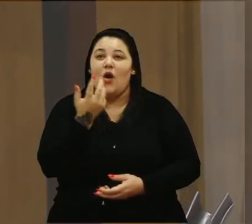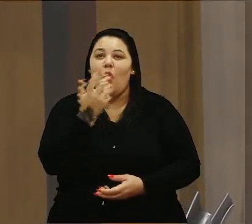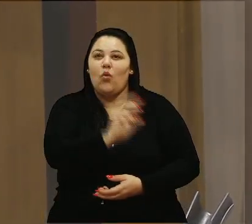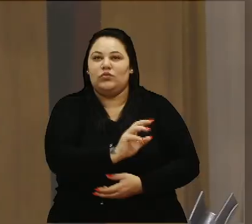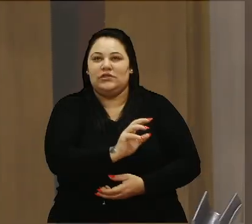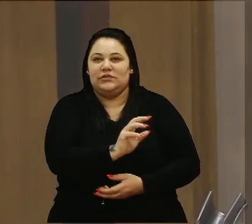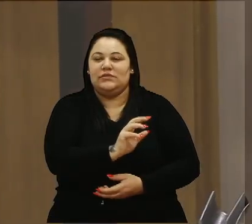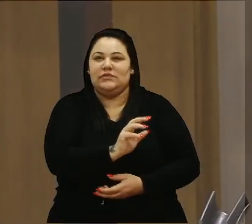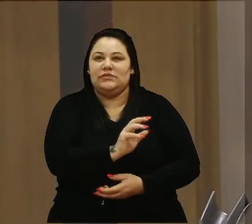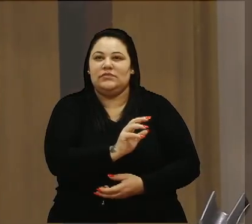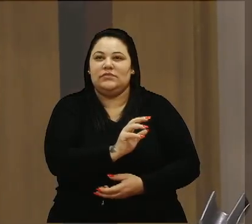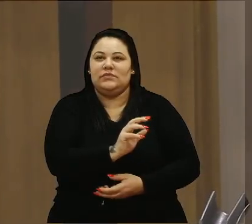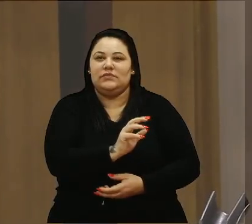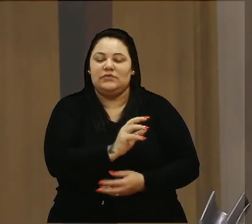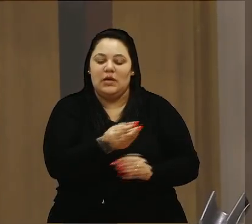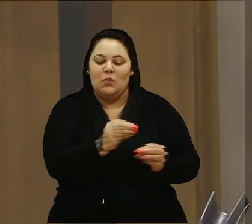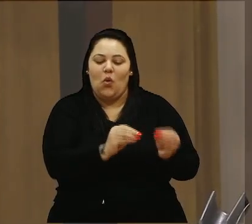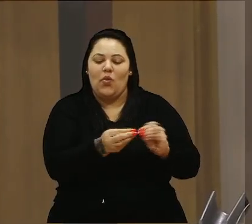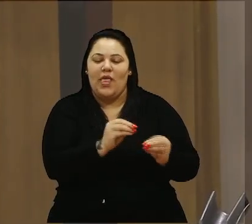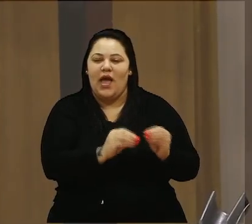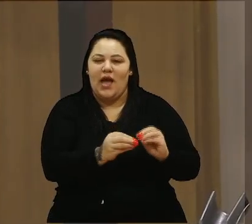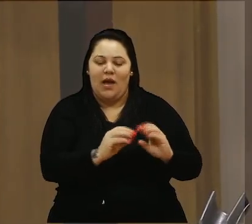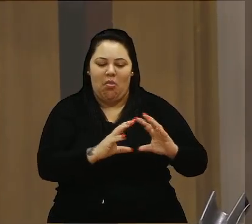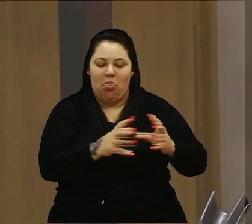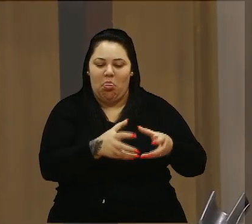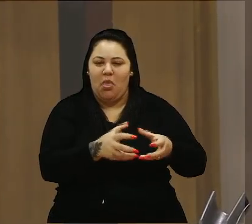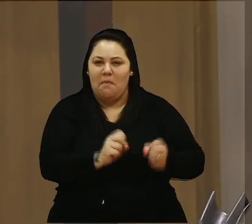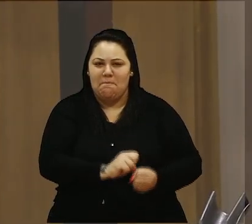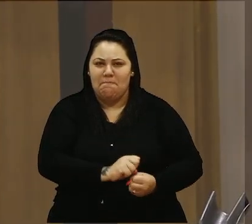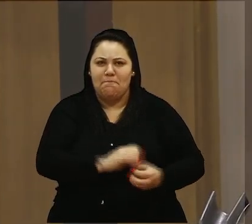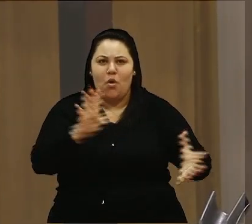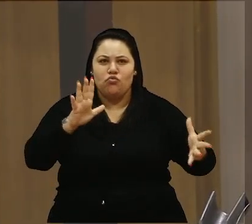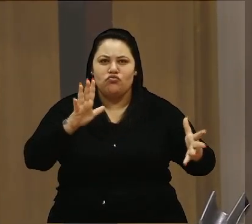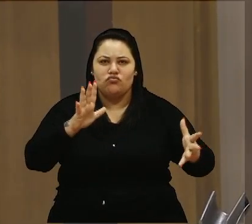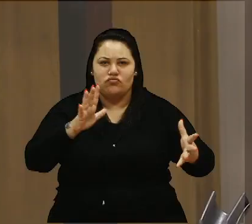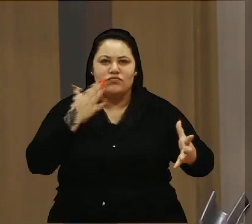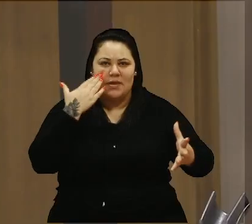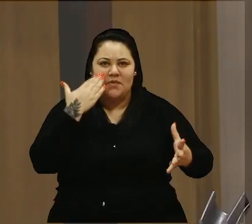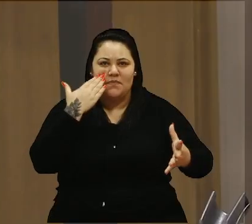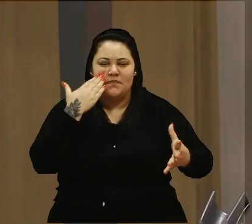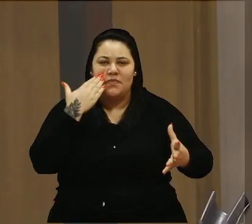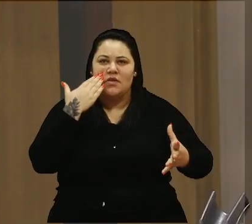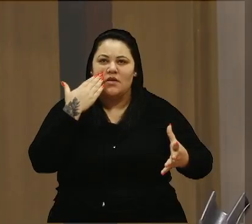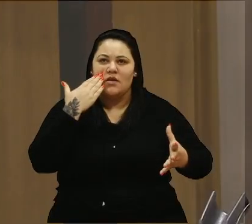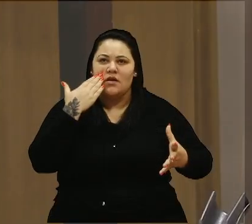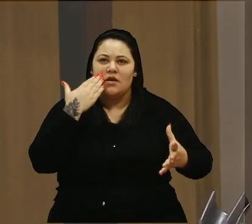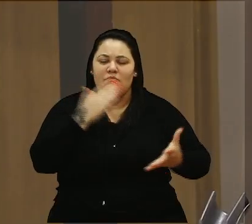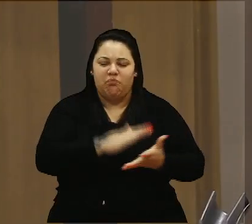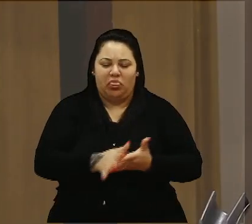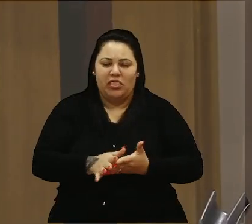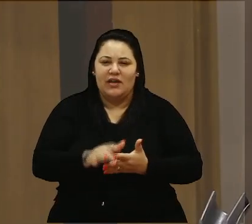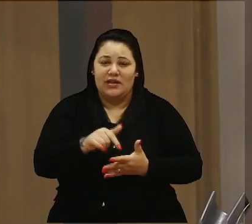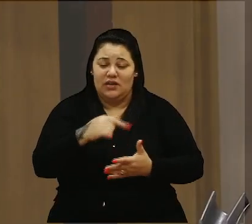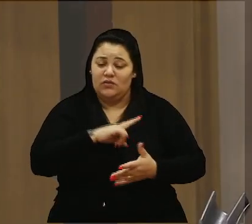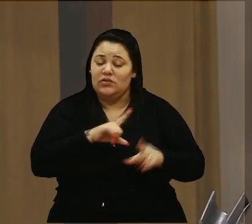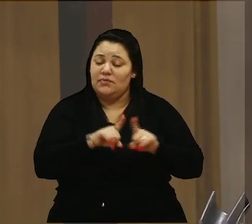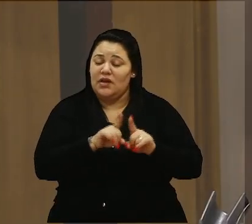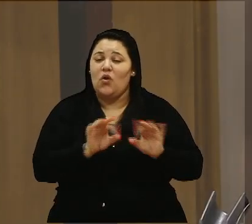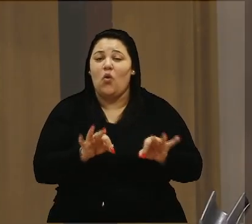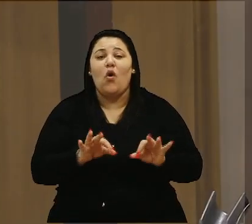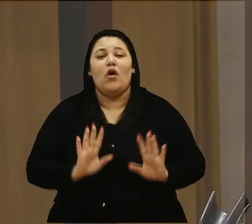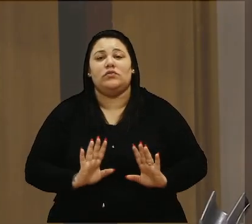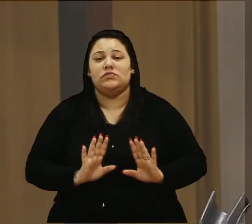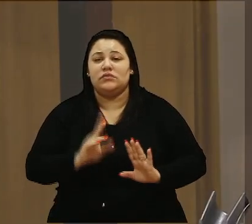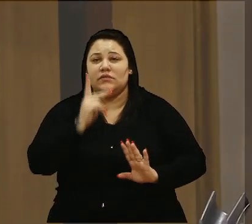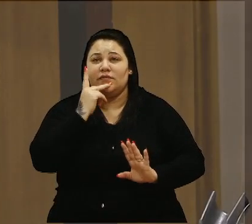essa fabricação de bombas e tal, e eu também concordo, e é bom que se diga que Israel